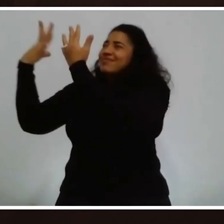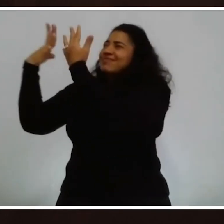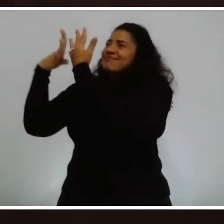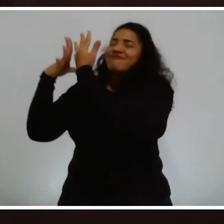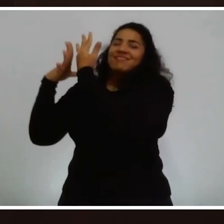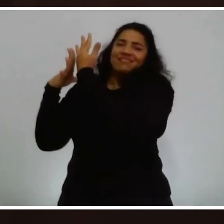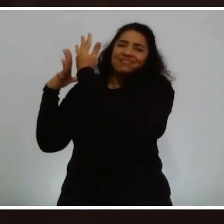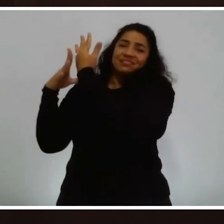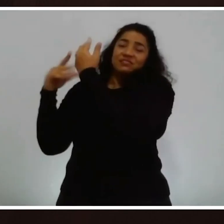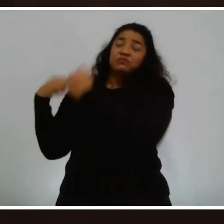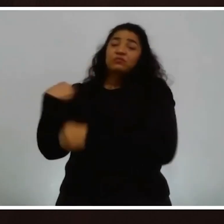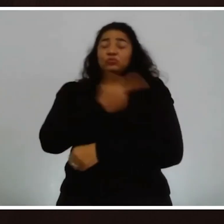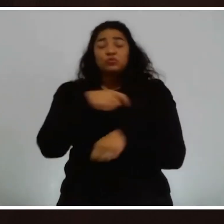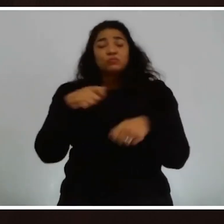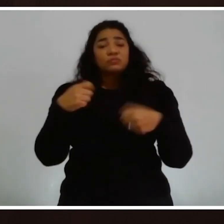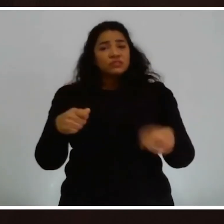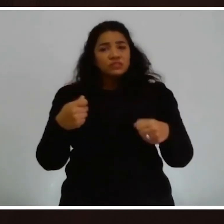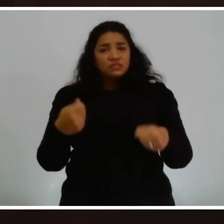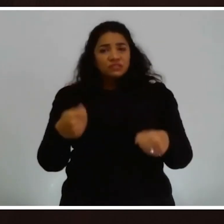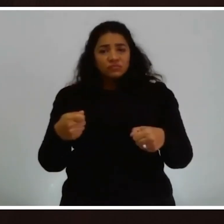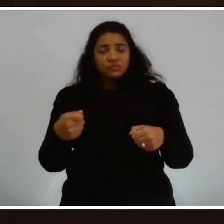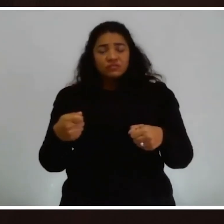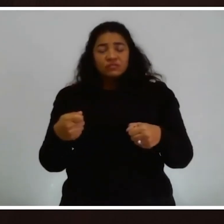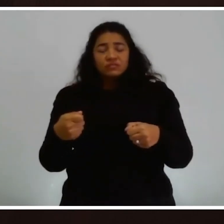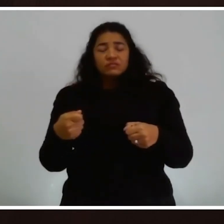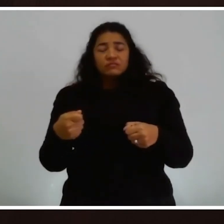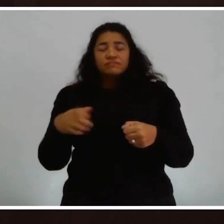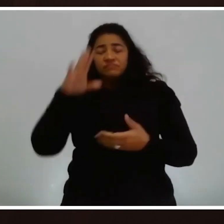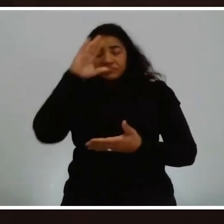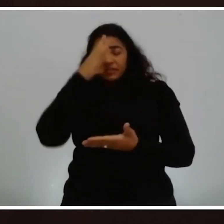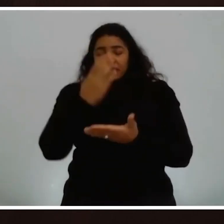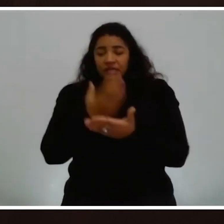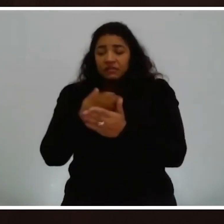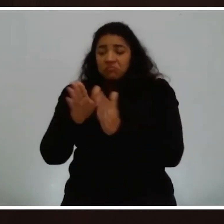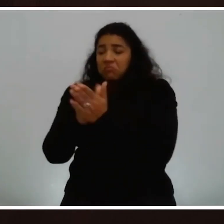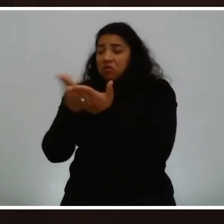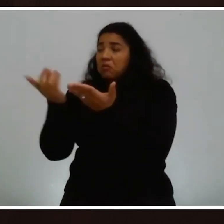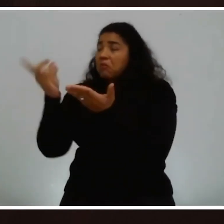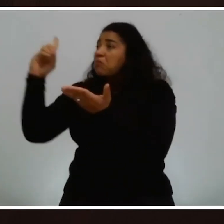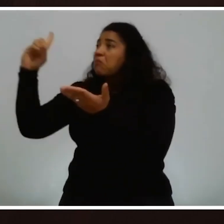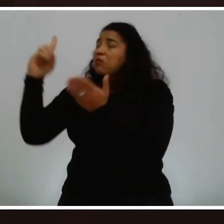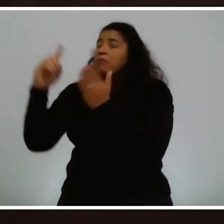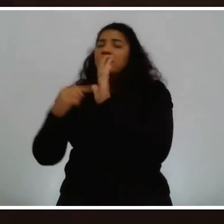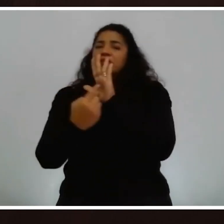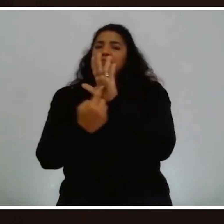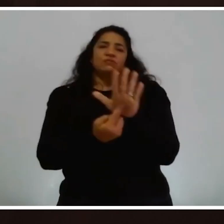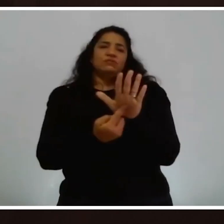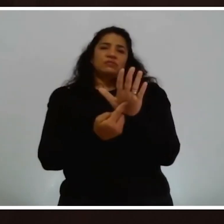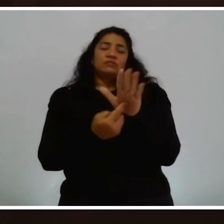e essa verdade sobre o Deus triuno, irmãos, é a base da nossa fé,